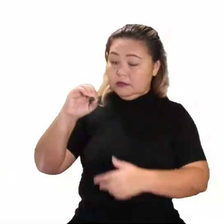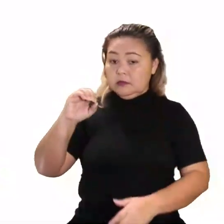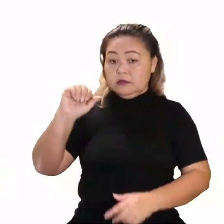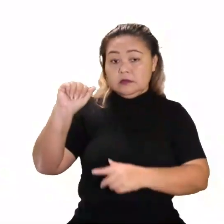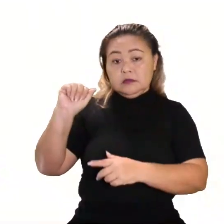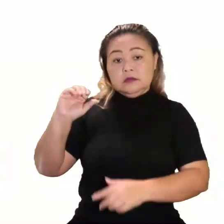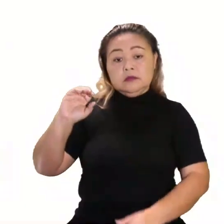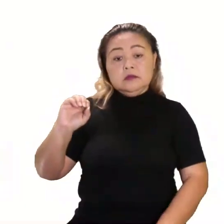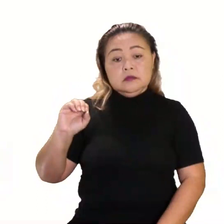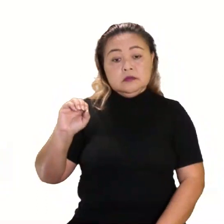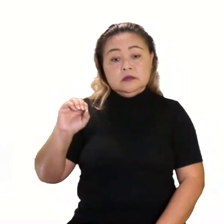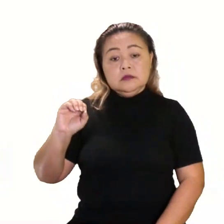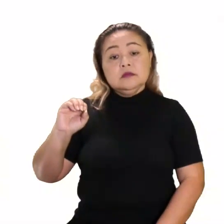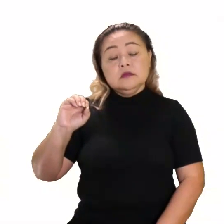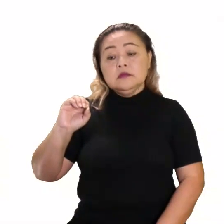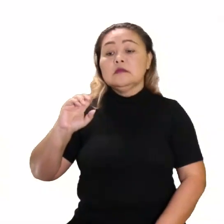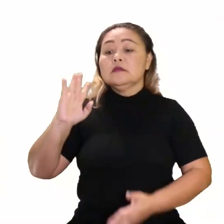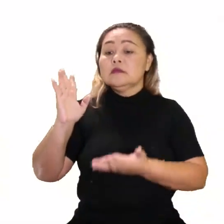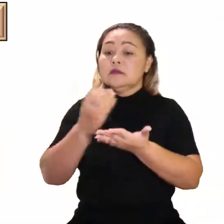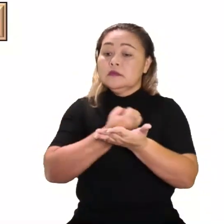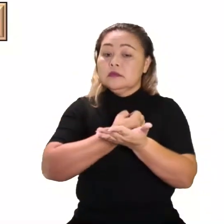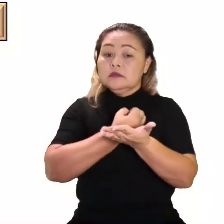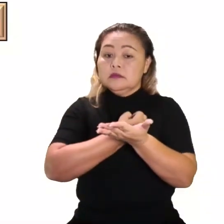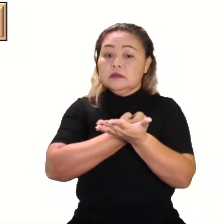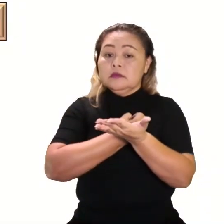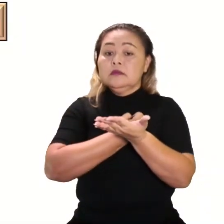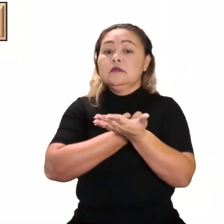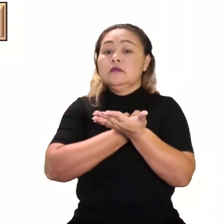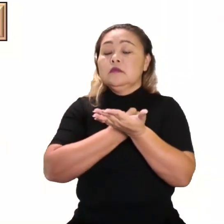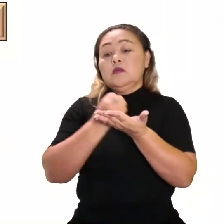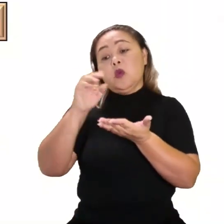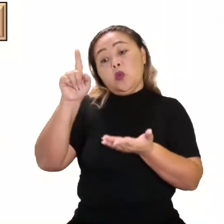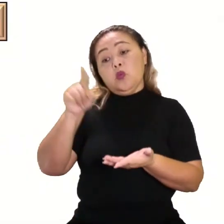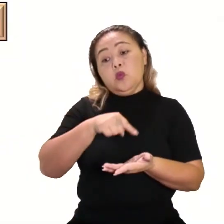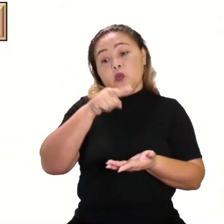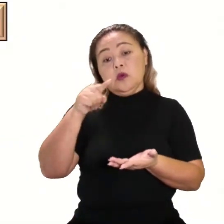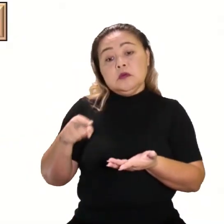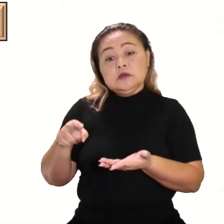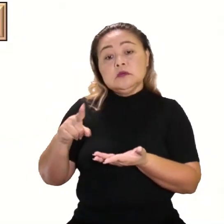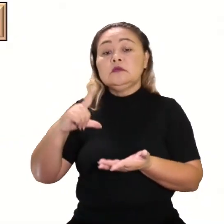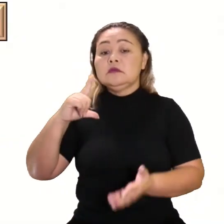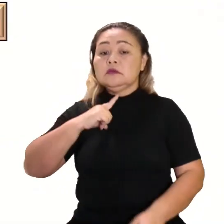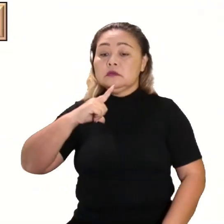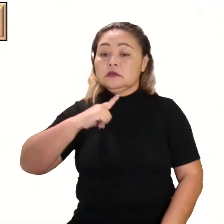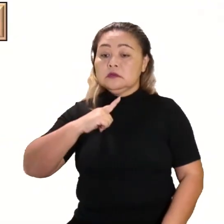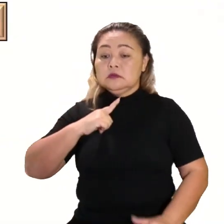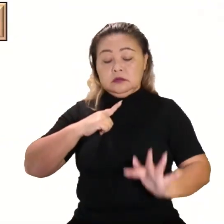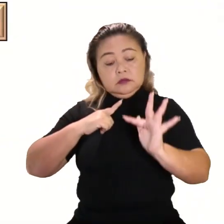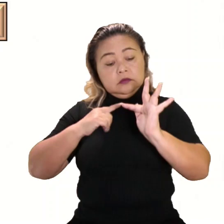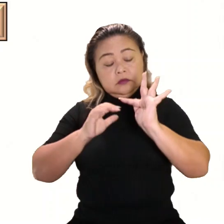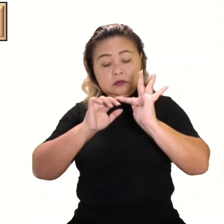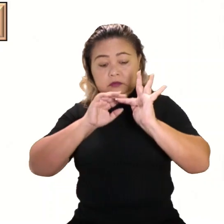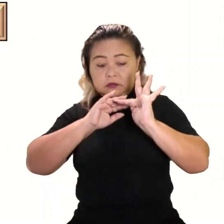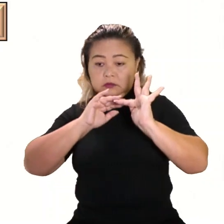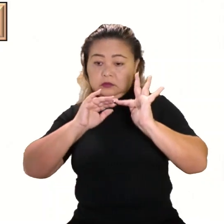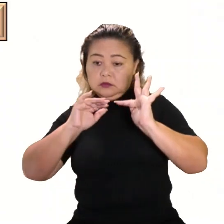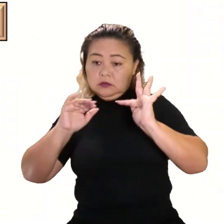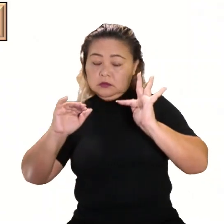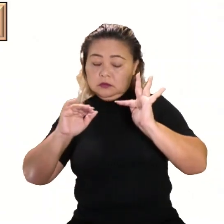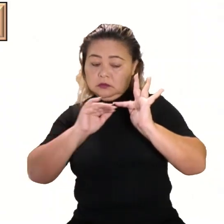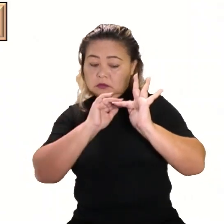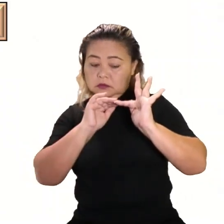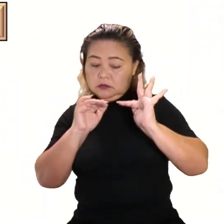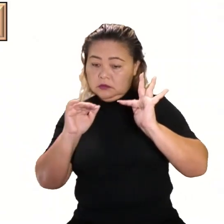que ele disse aqui, né, a enumeração vai começar pelo termo nulo, né, o A0, a gente tem uma progressão aqui,